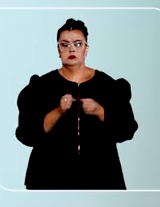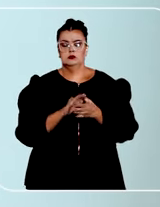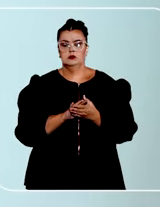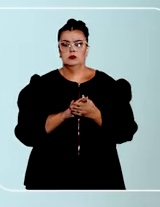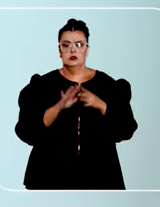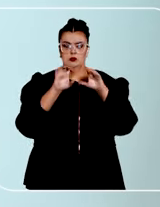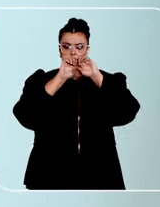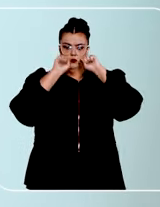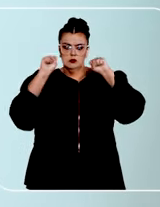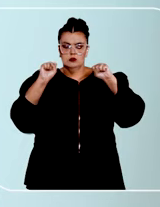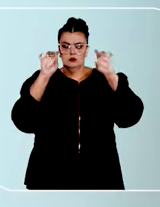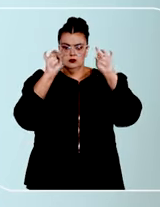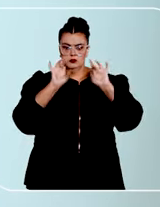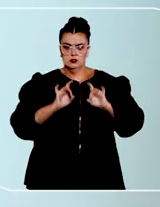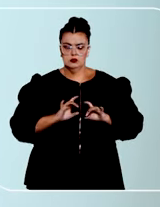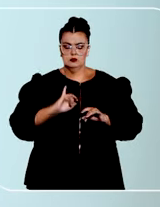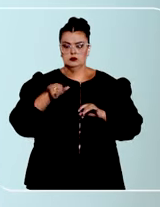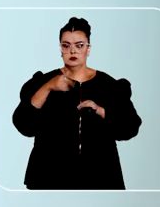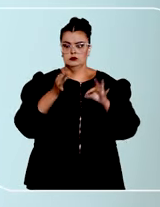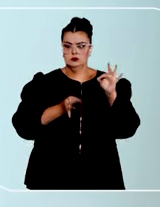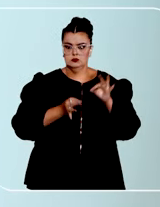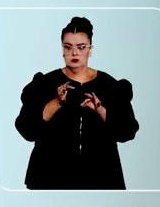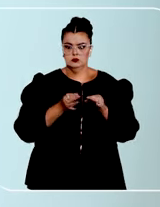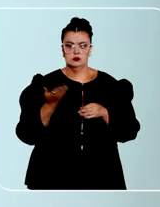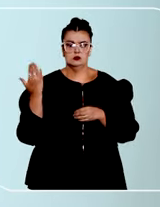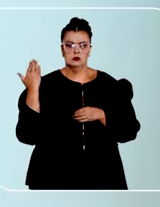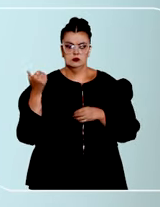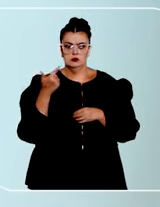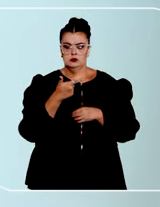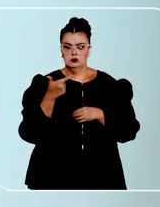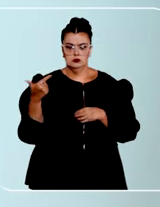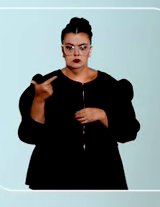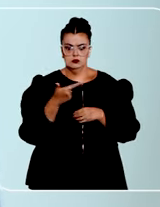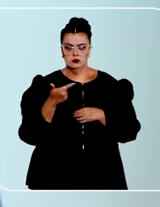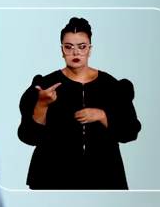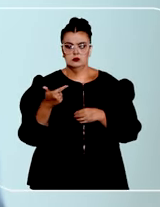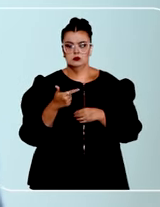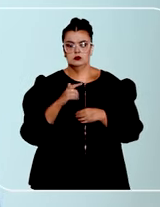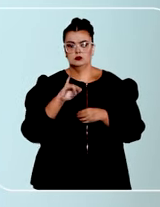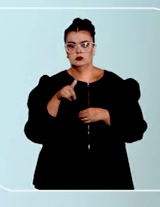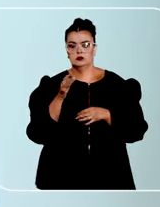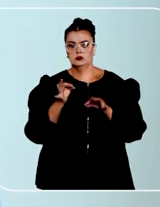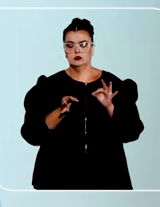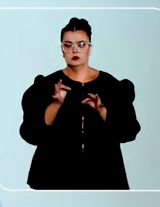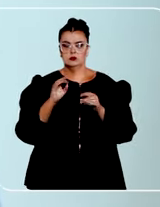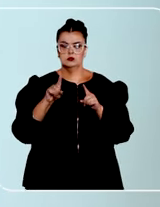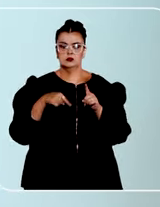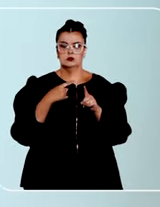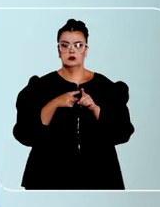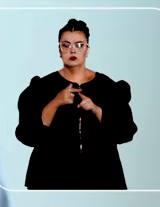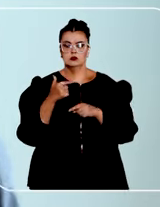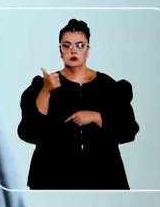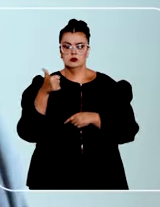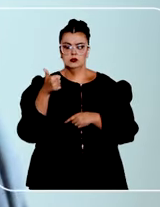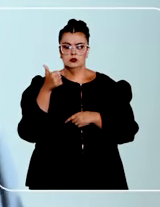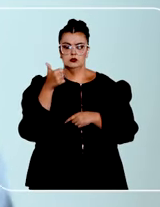especial do Superior Tribunal de Justiça no ano 2022 quando do julgamento do tema repetitivo